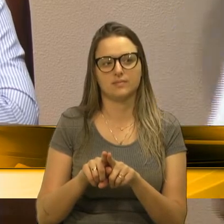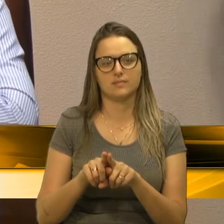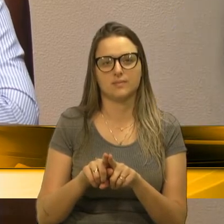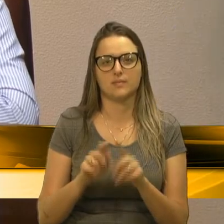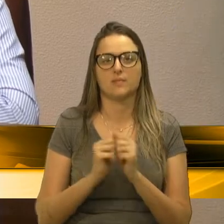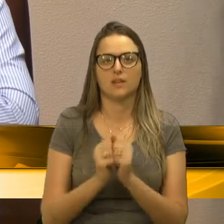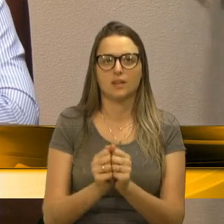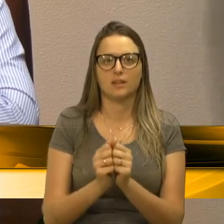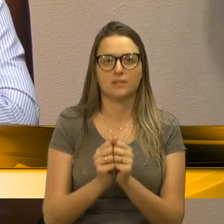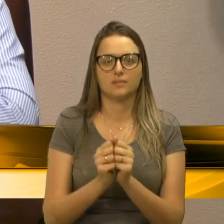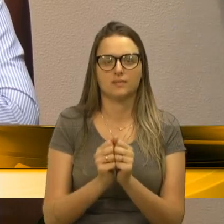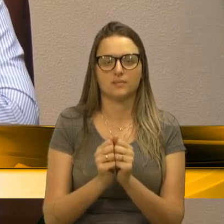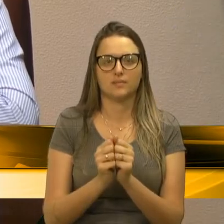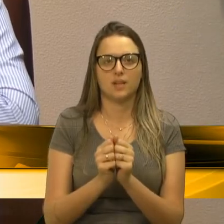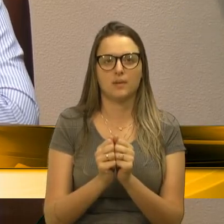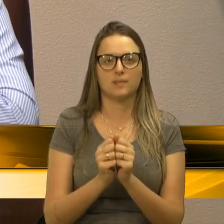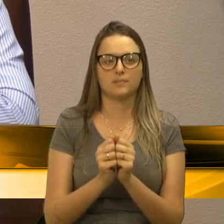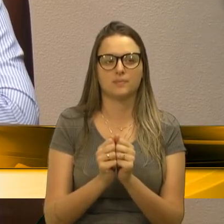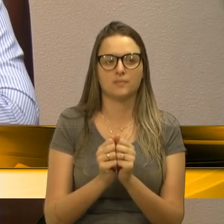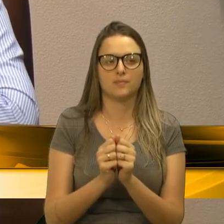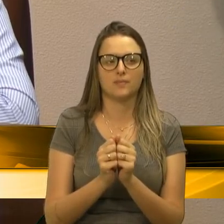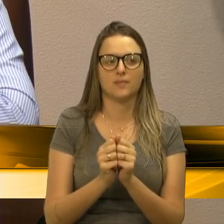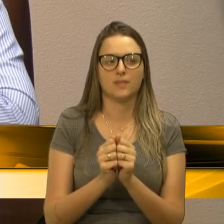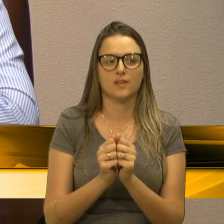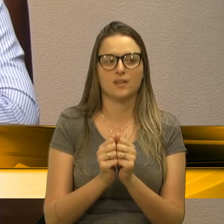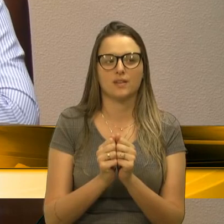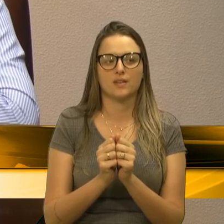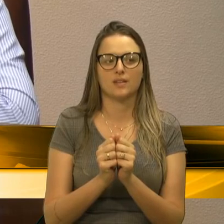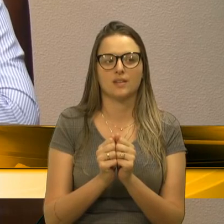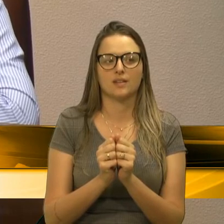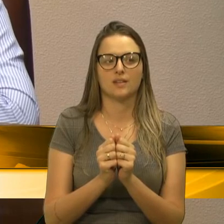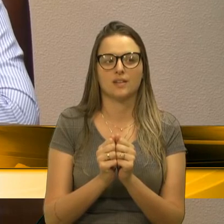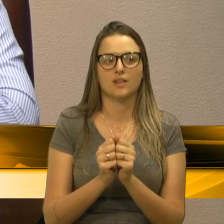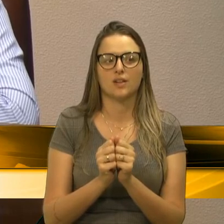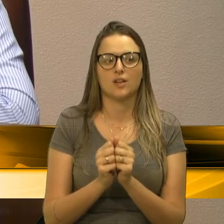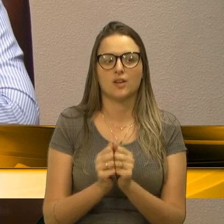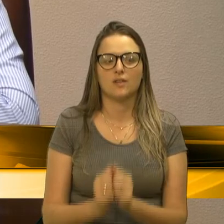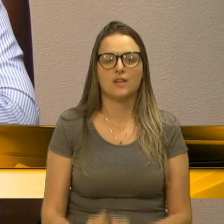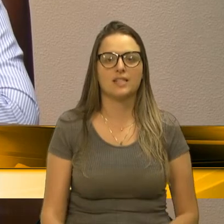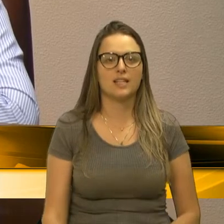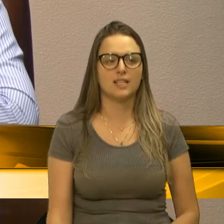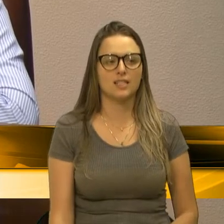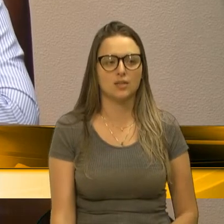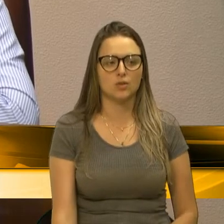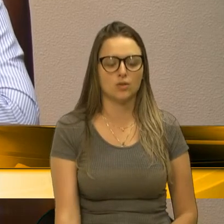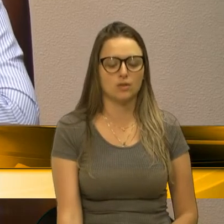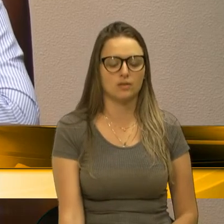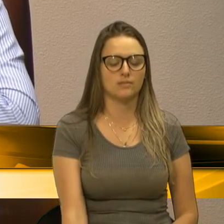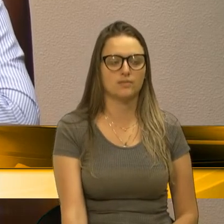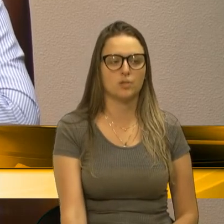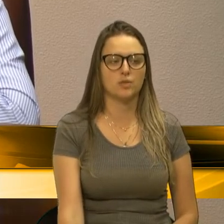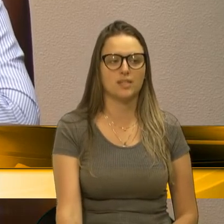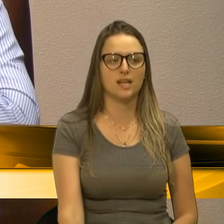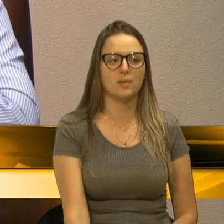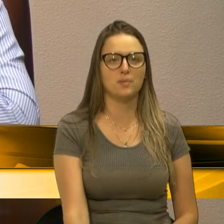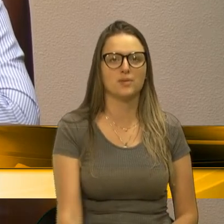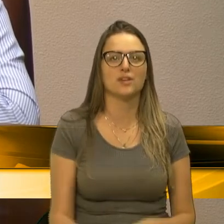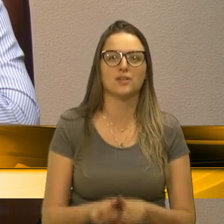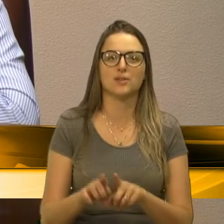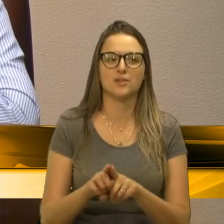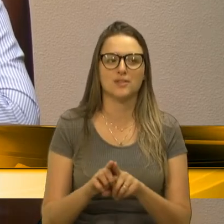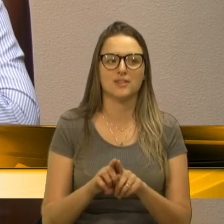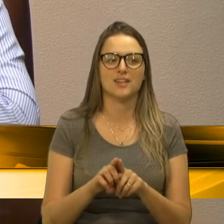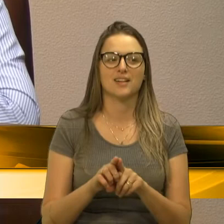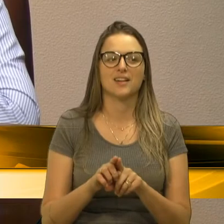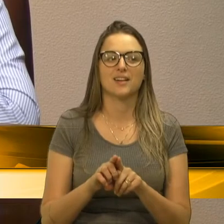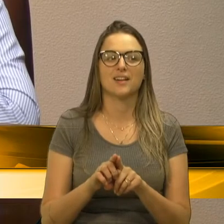eventos. A praça estaria em reformas, com buracos, fossa e céu aberto. Doutora Cássia, e todas as reformas, todas as alterações